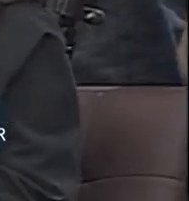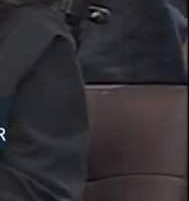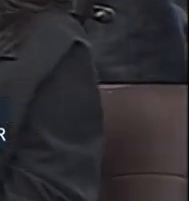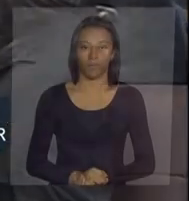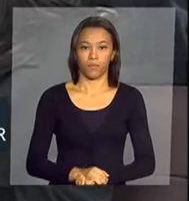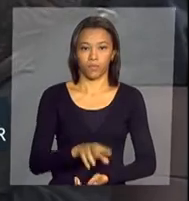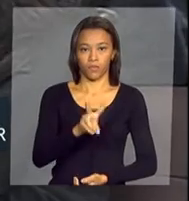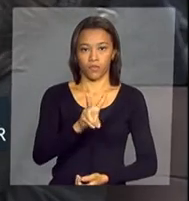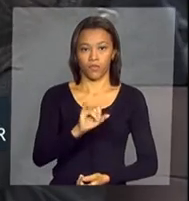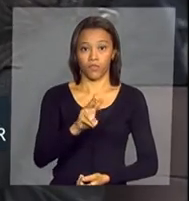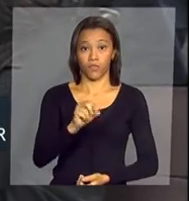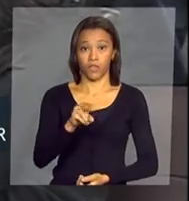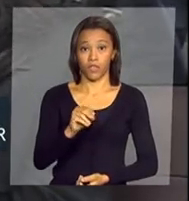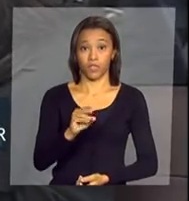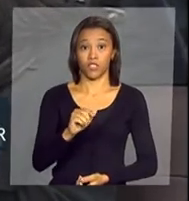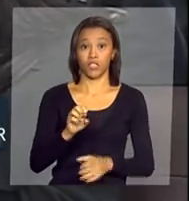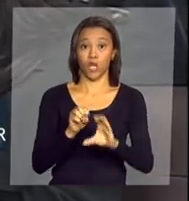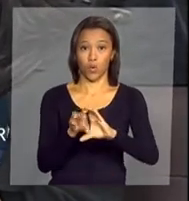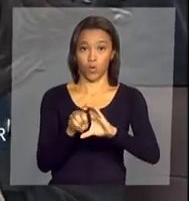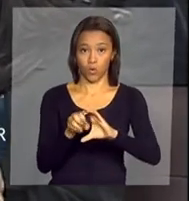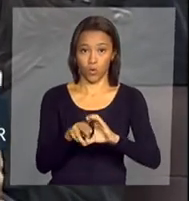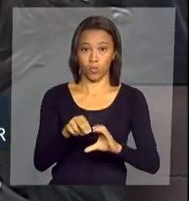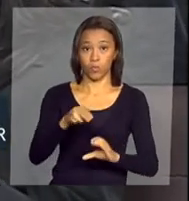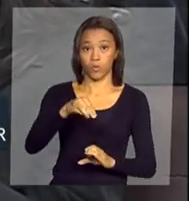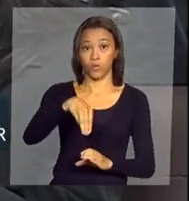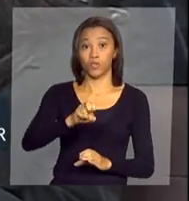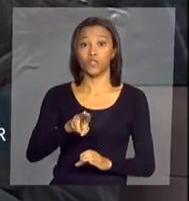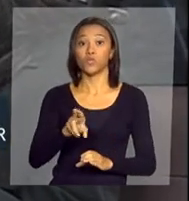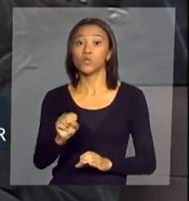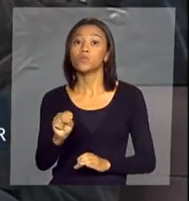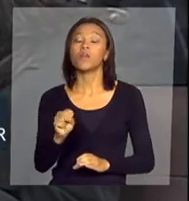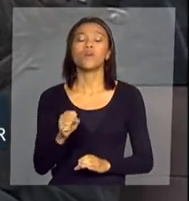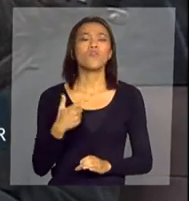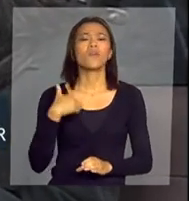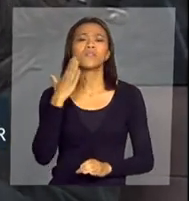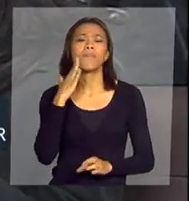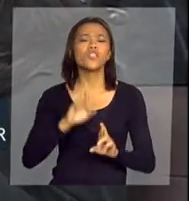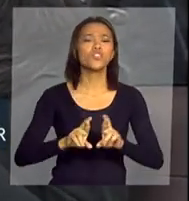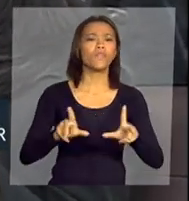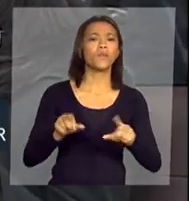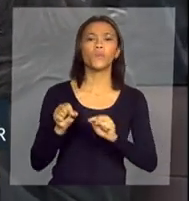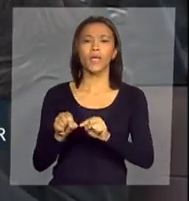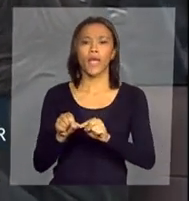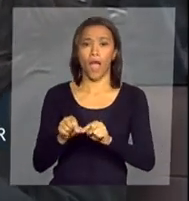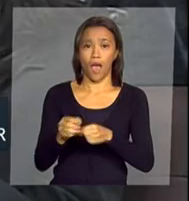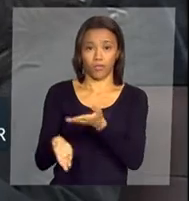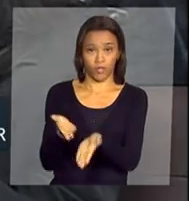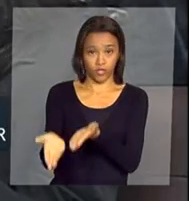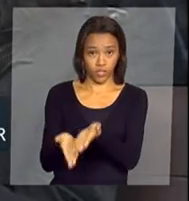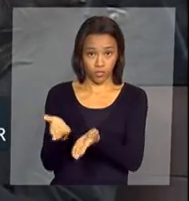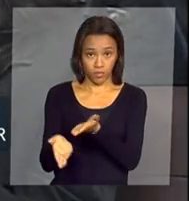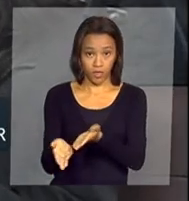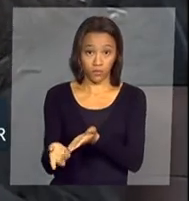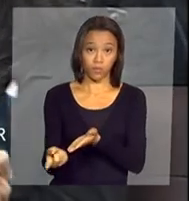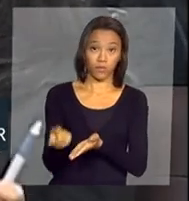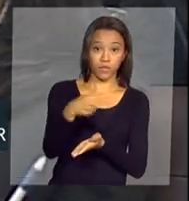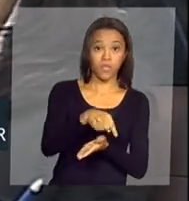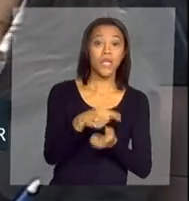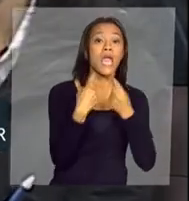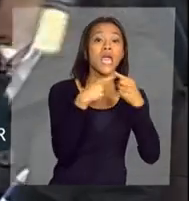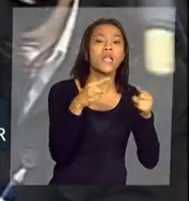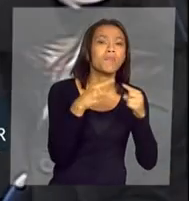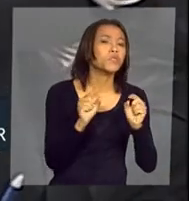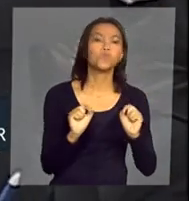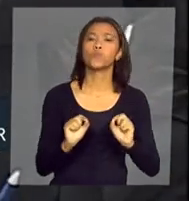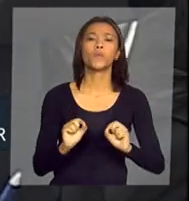Viviane vasilha da Globo News bom dia eu gostaria de entender a diferença entre atendimentos feitos e reclamações